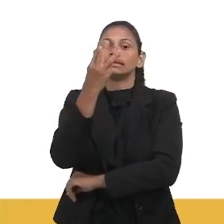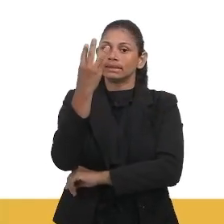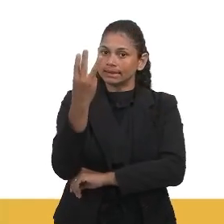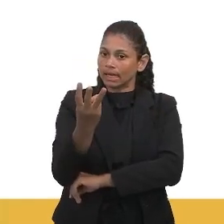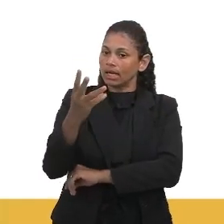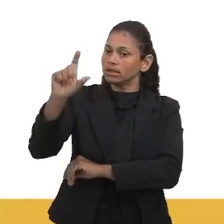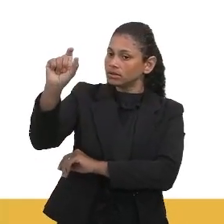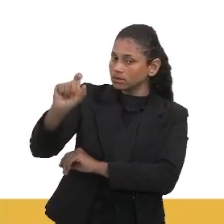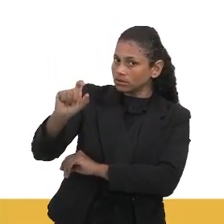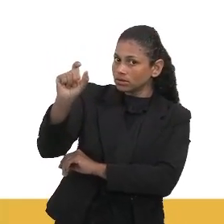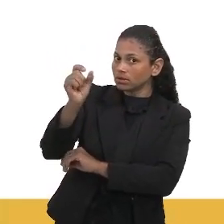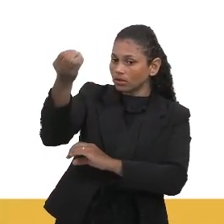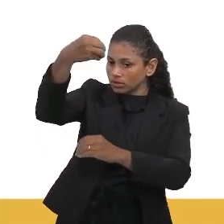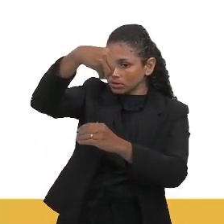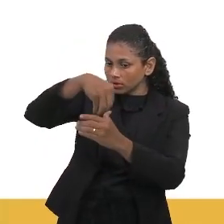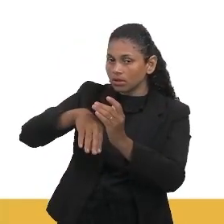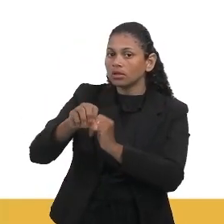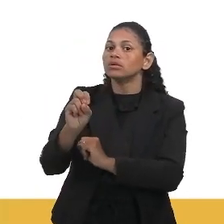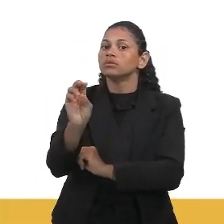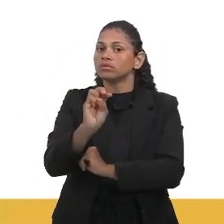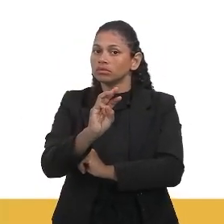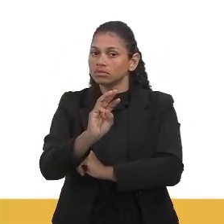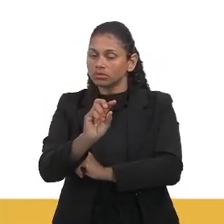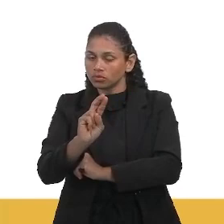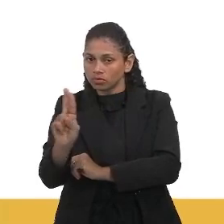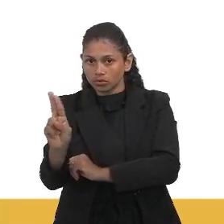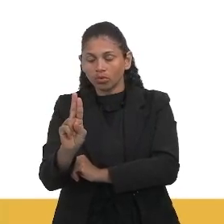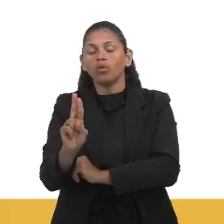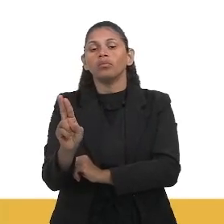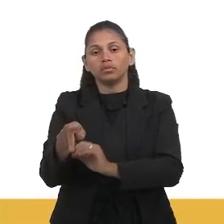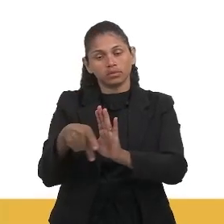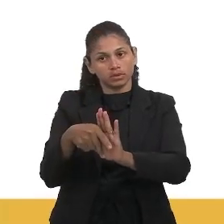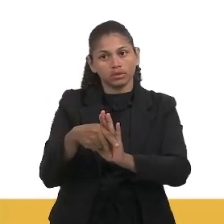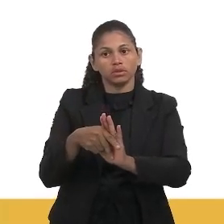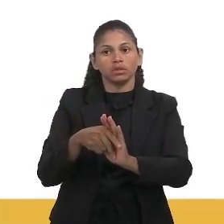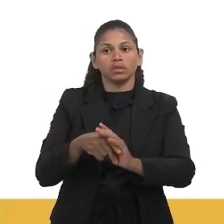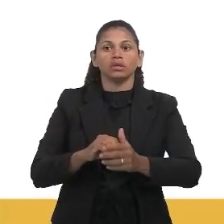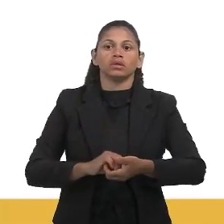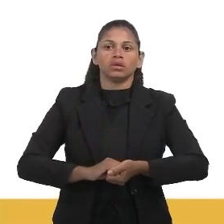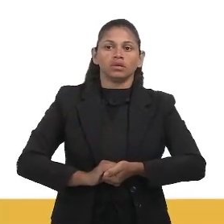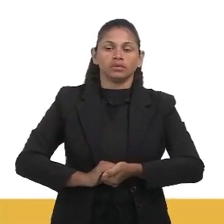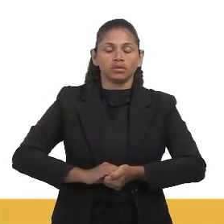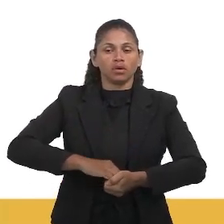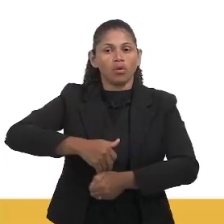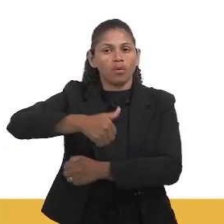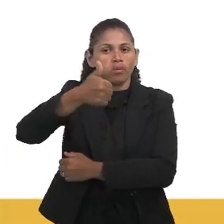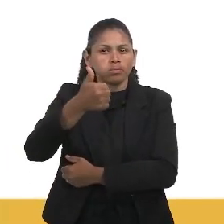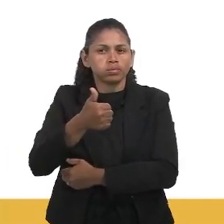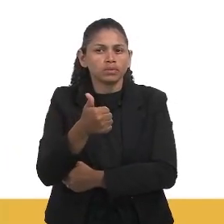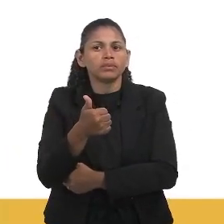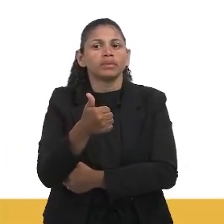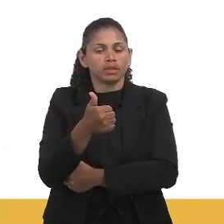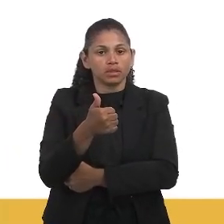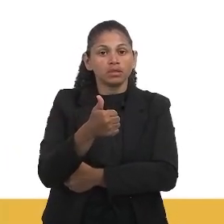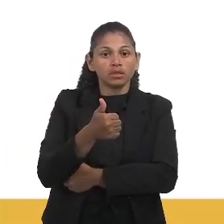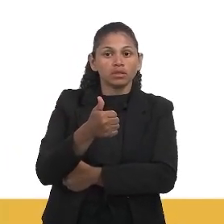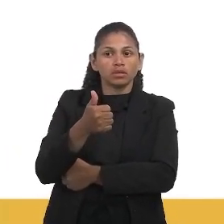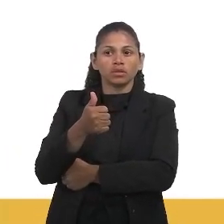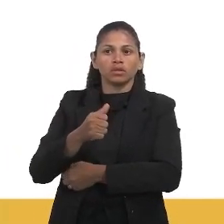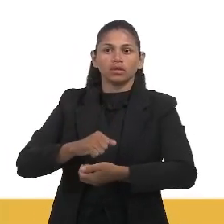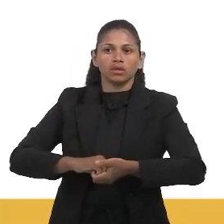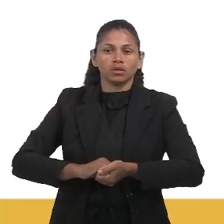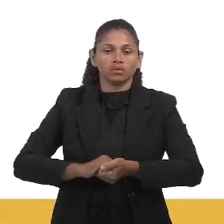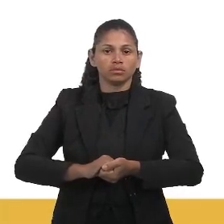foram inscritos 200 estudantes de primeiro ano 150 de segundo ano e 100 de terceiro ano